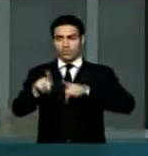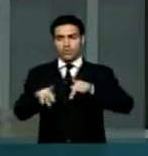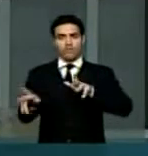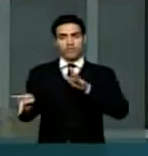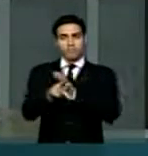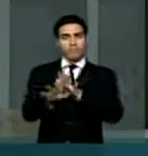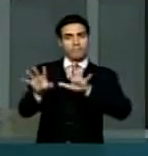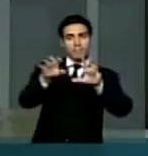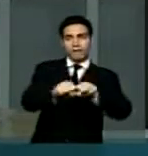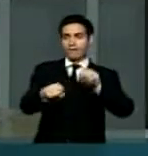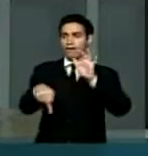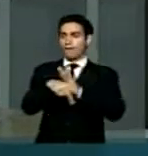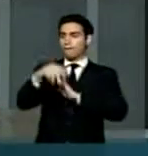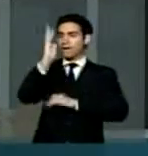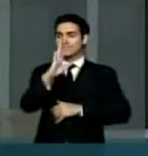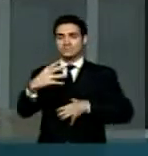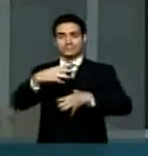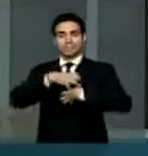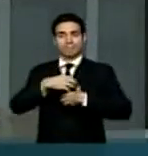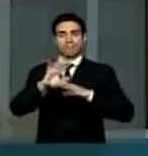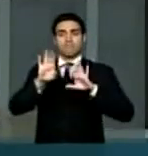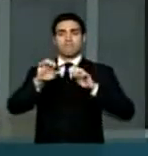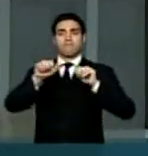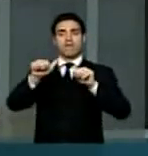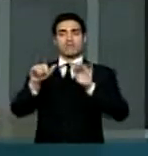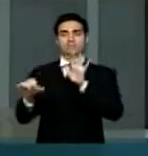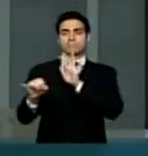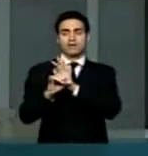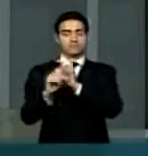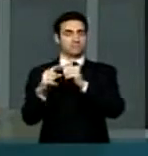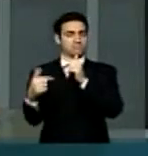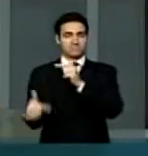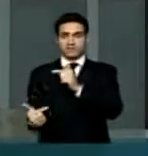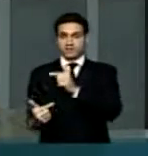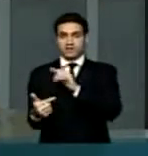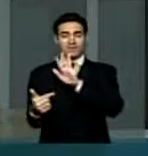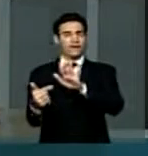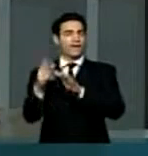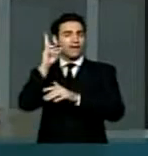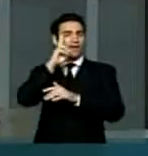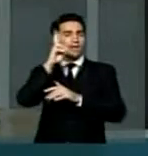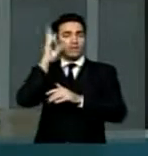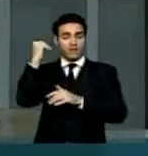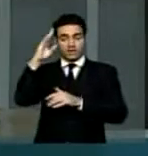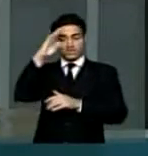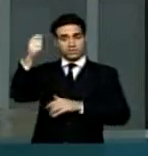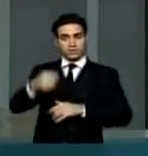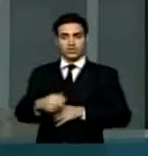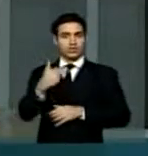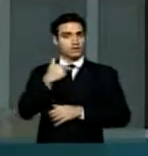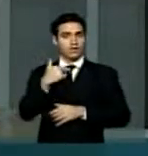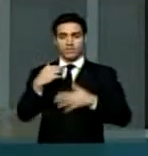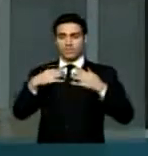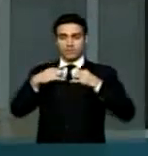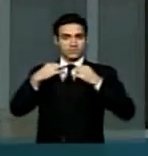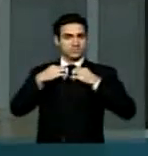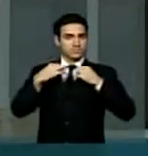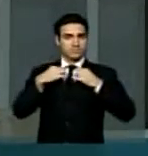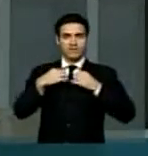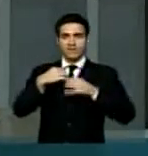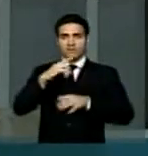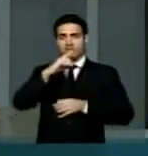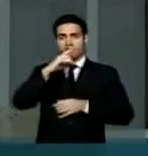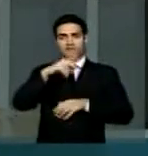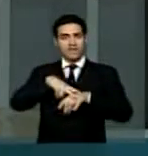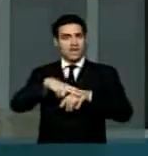própria nação. Lembro, deputado Regufe, que à época da ditadura nós não podíamos vestir o verde e amarelo. É